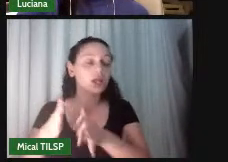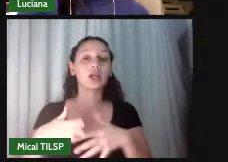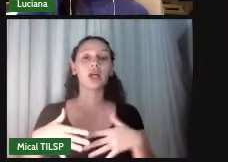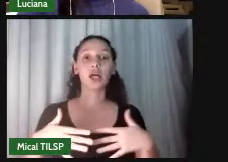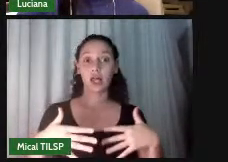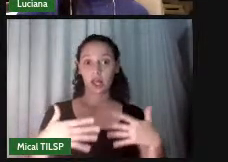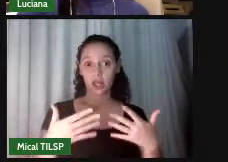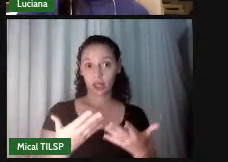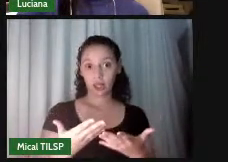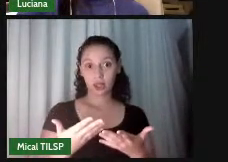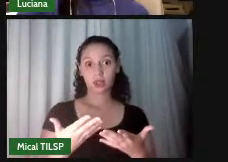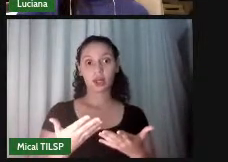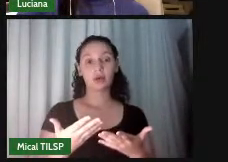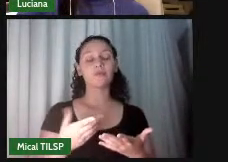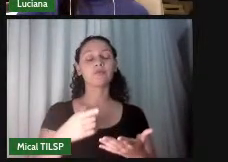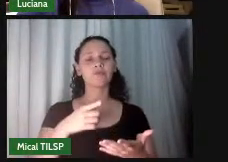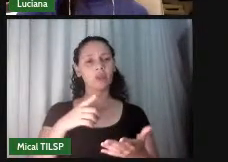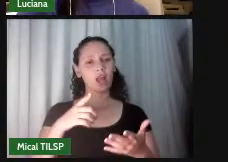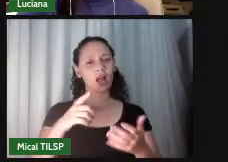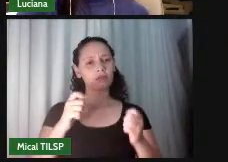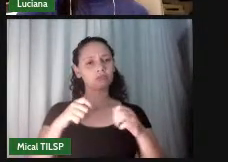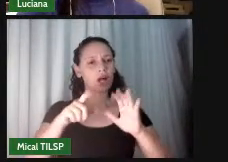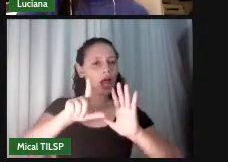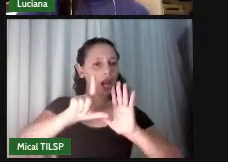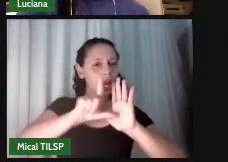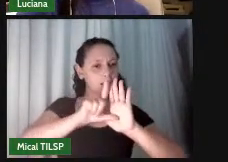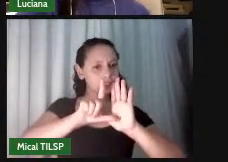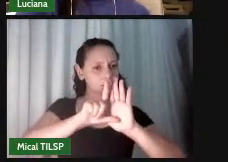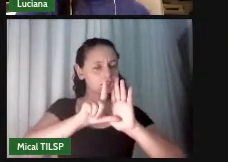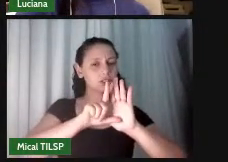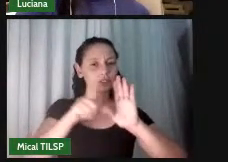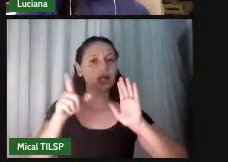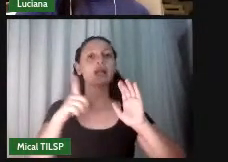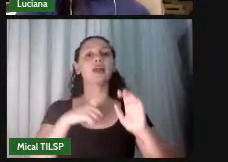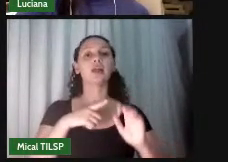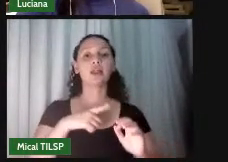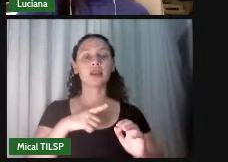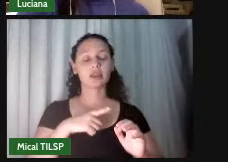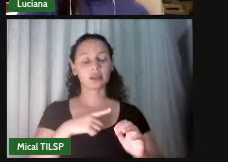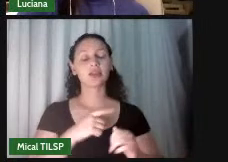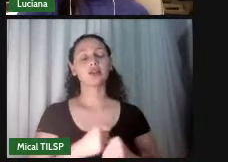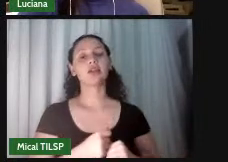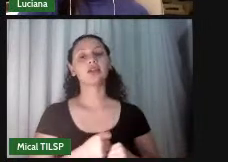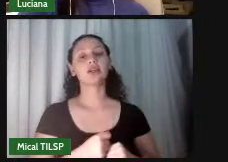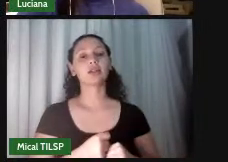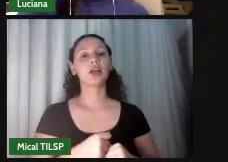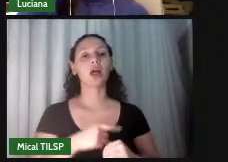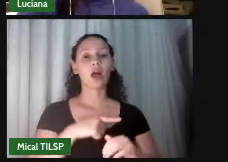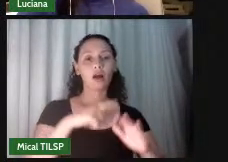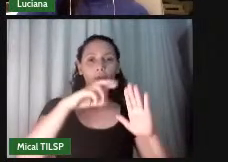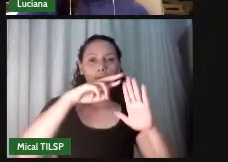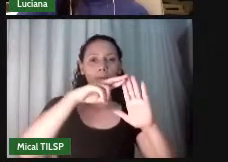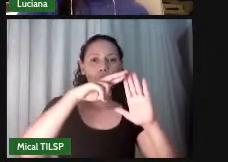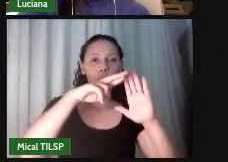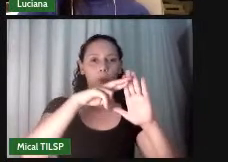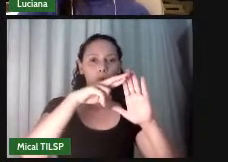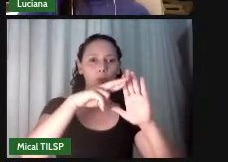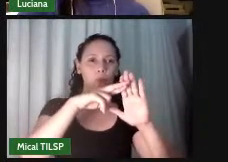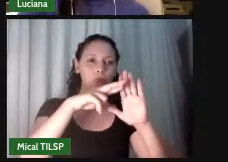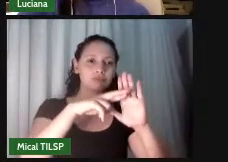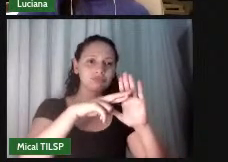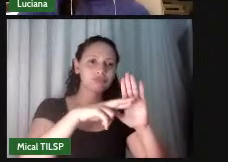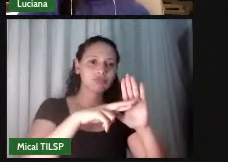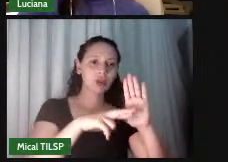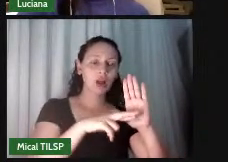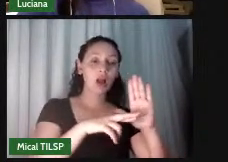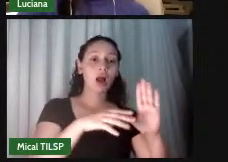existe uma legislação sobre isso, tá? Onde as diretrizes de saúde bucal para promoção da saúde do